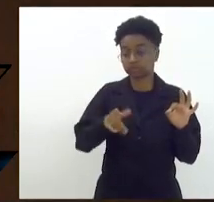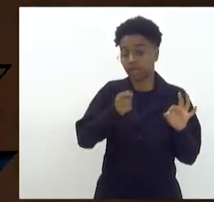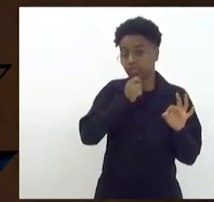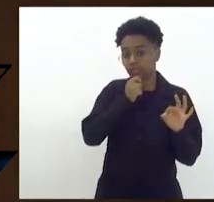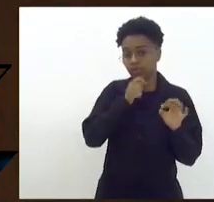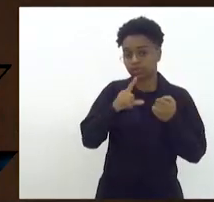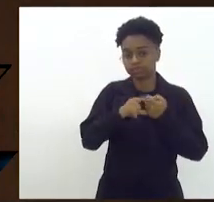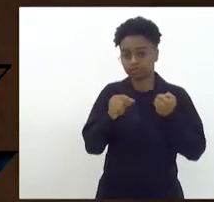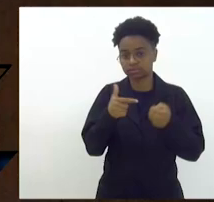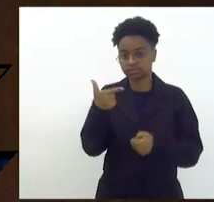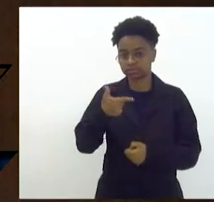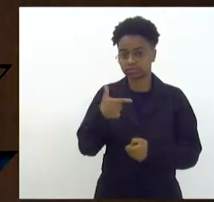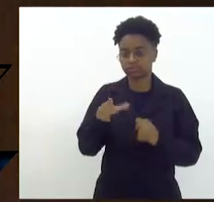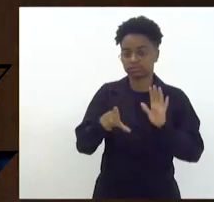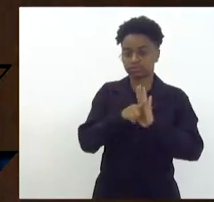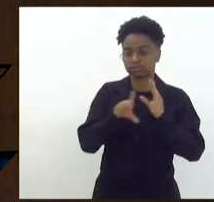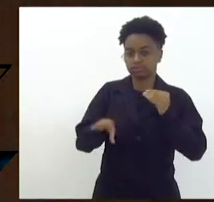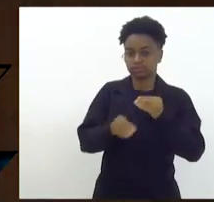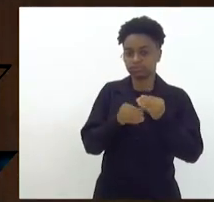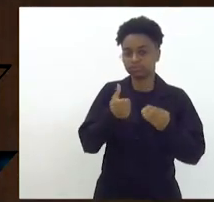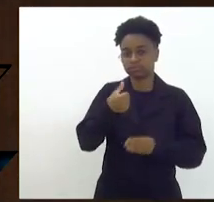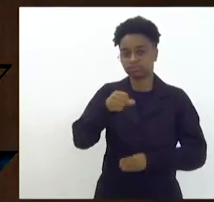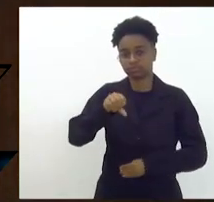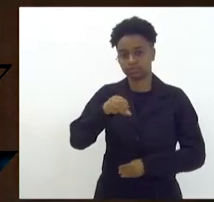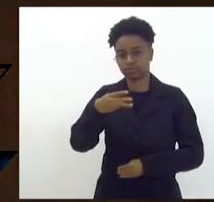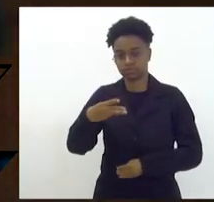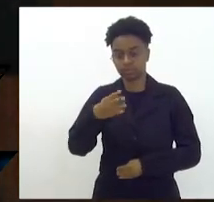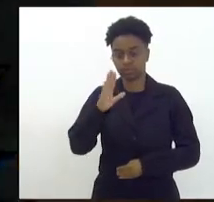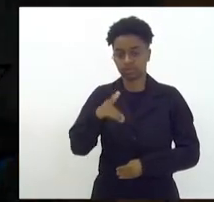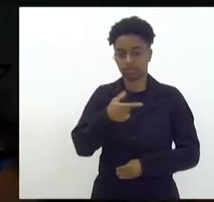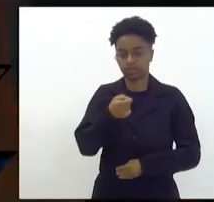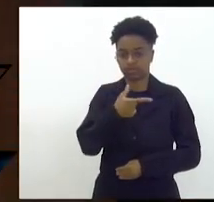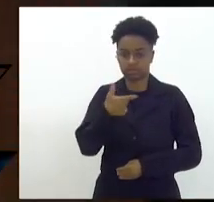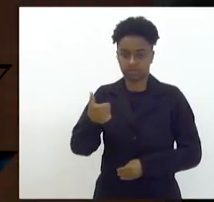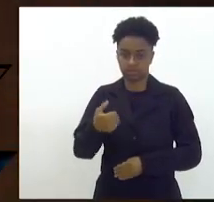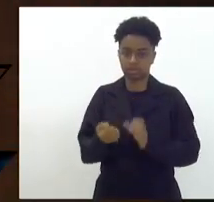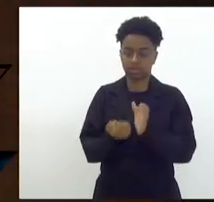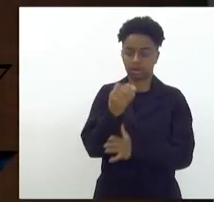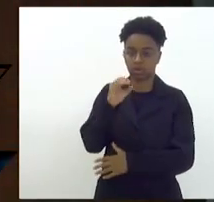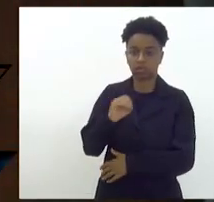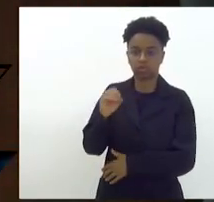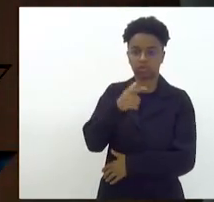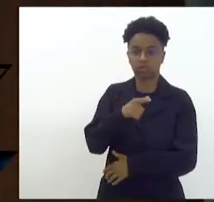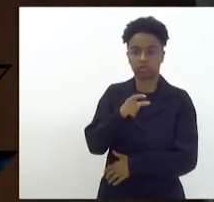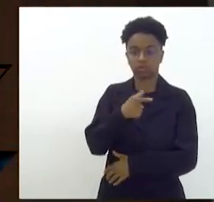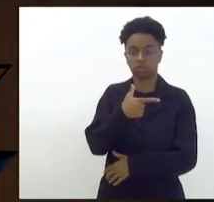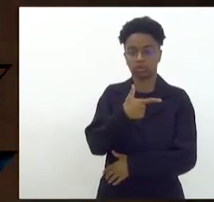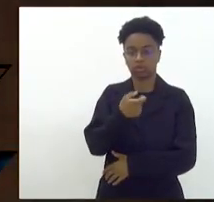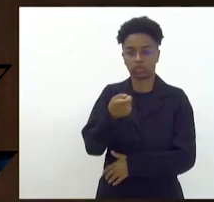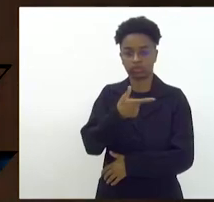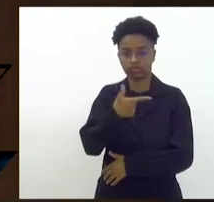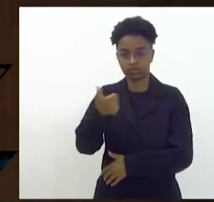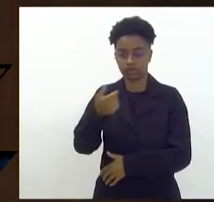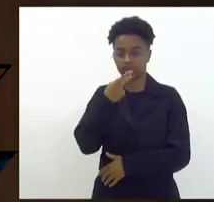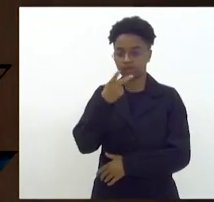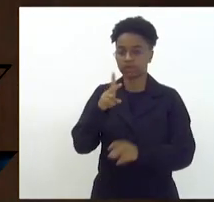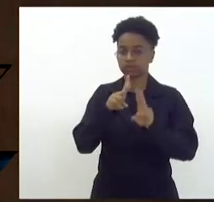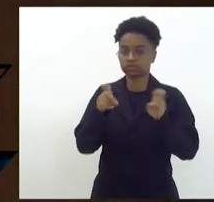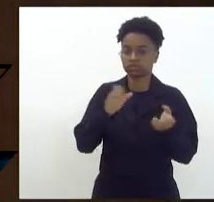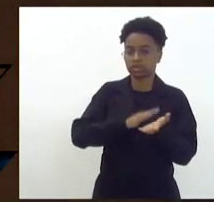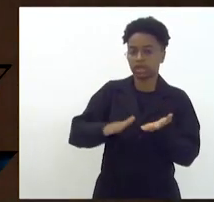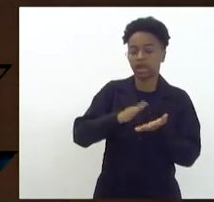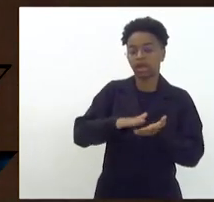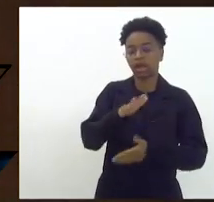2 da lei complementar 193 de 2021 de outubro de 2021 que estabelece as despesas em saúde